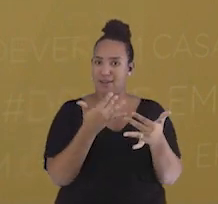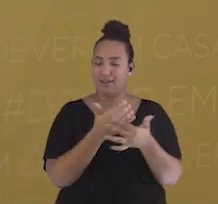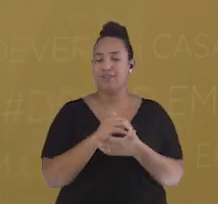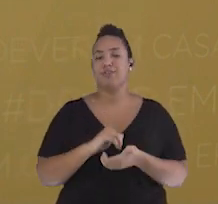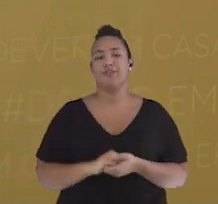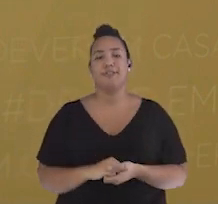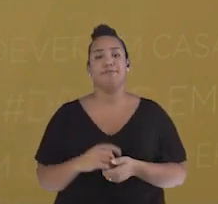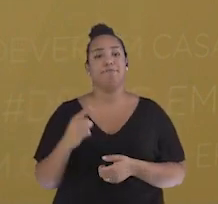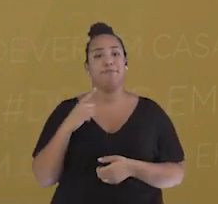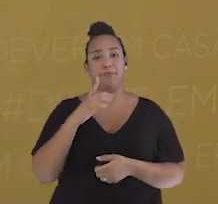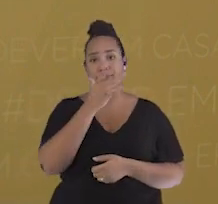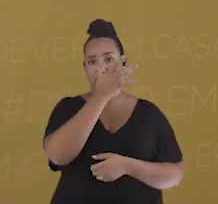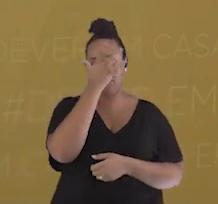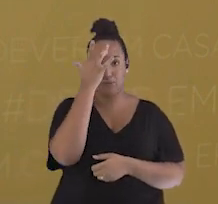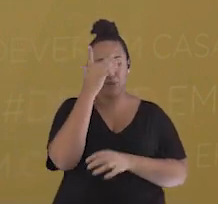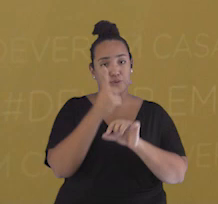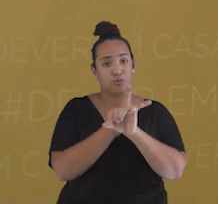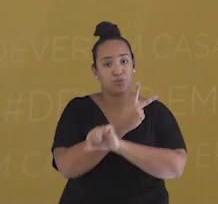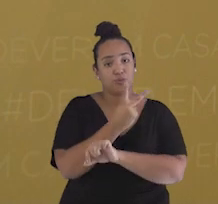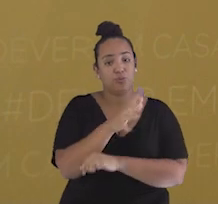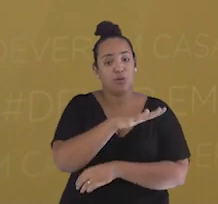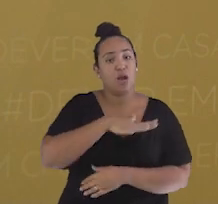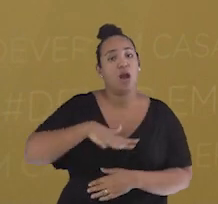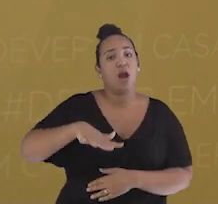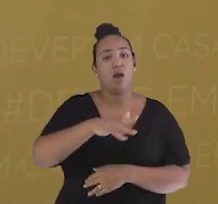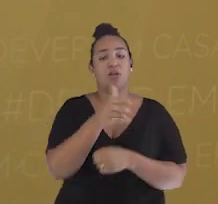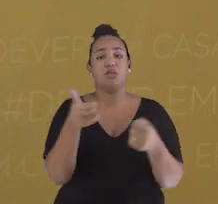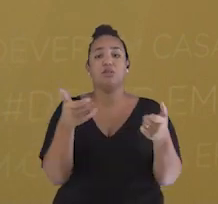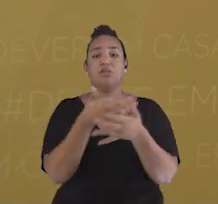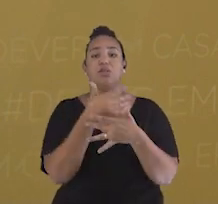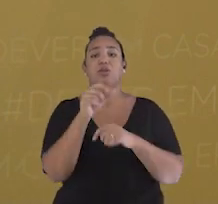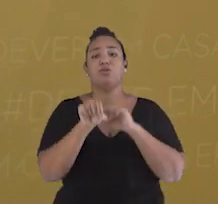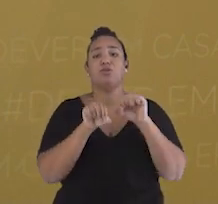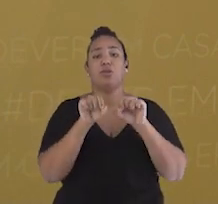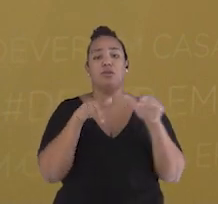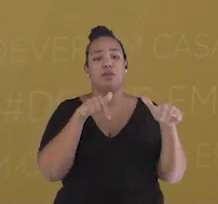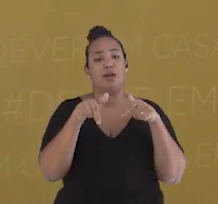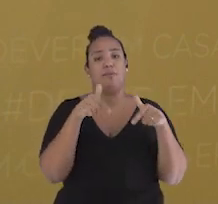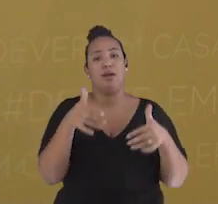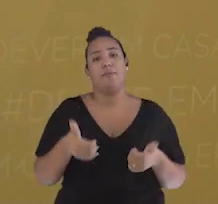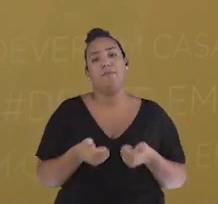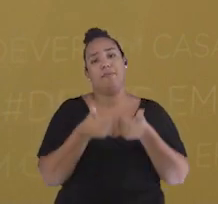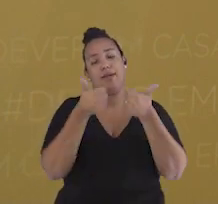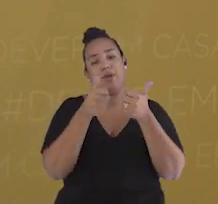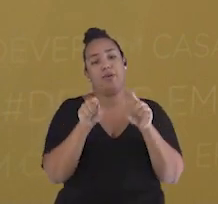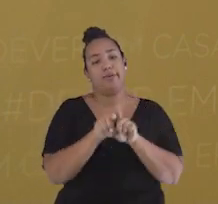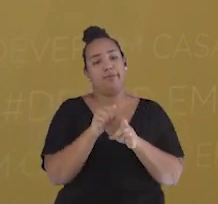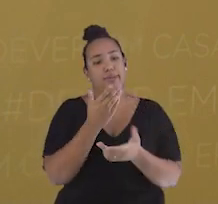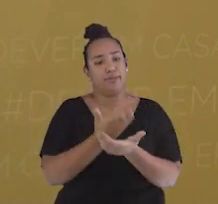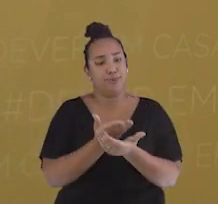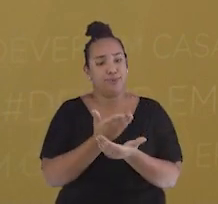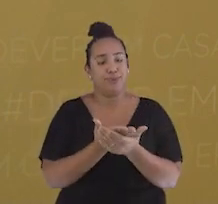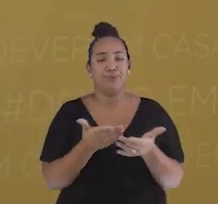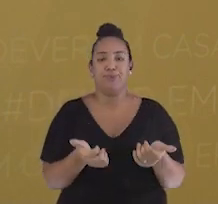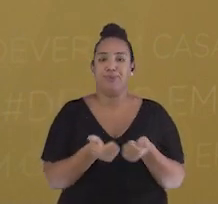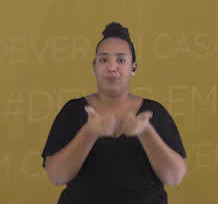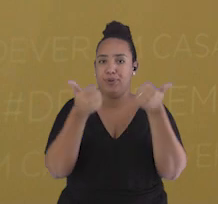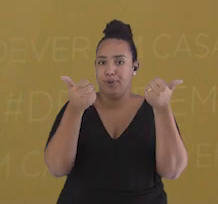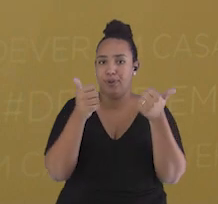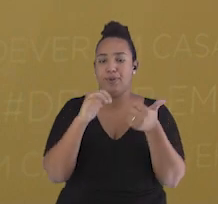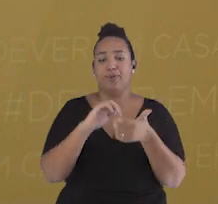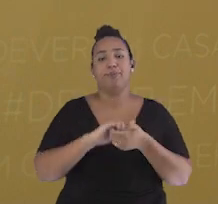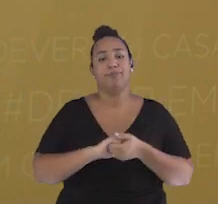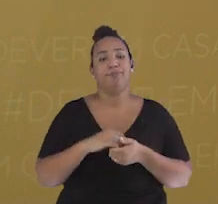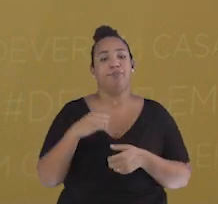através do êxodo rural, que fez com que pessoas saíssem dos campos e migrassem para as regiões urbanizadas, ou seja, para